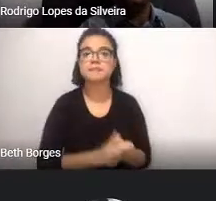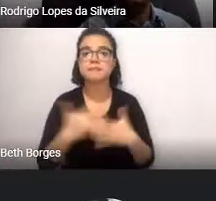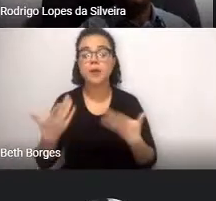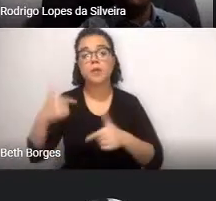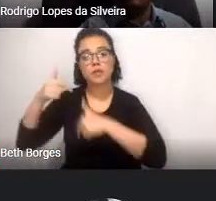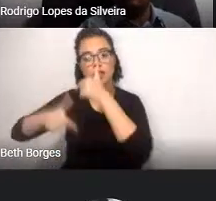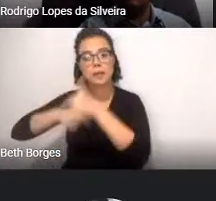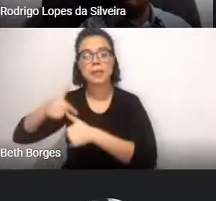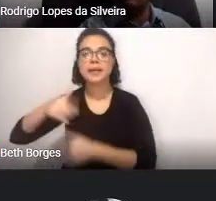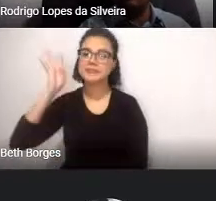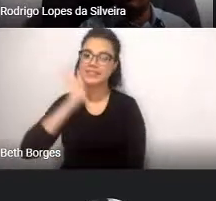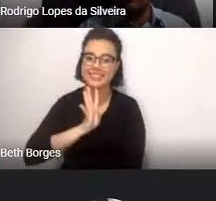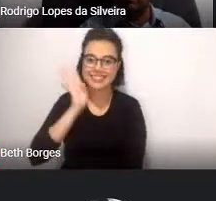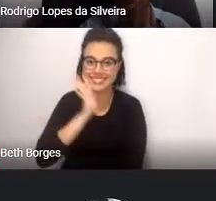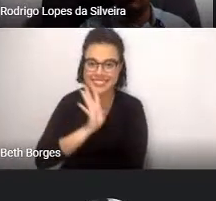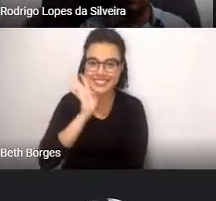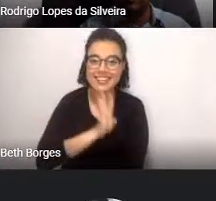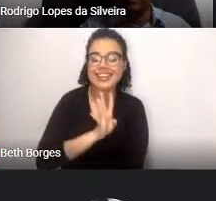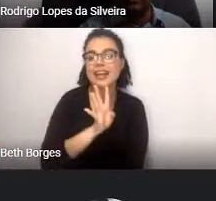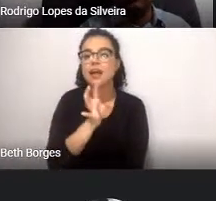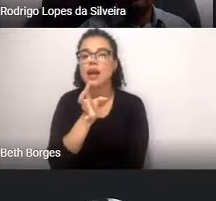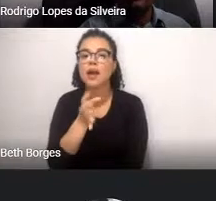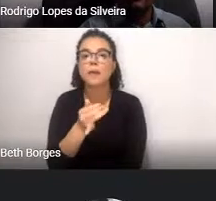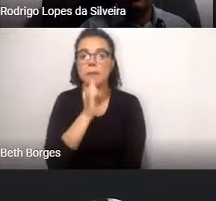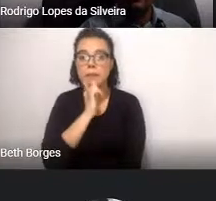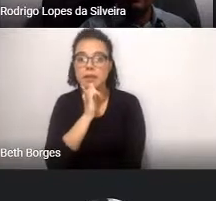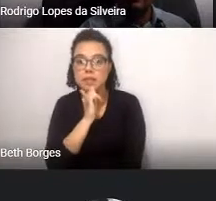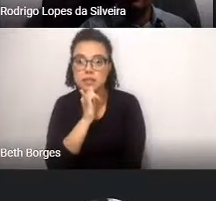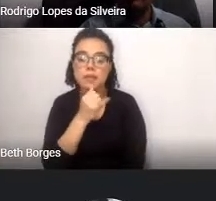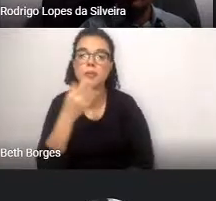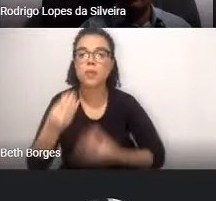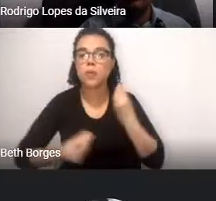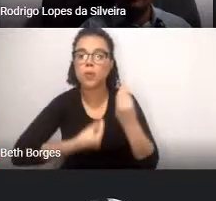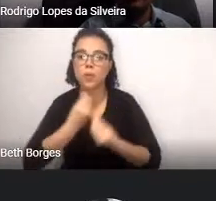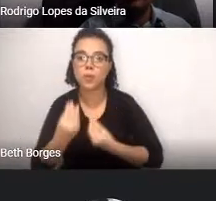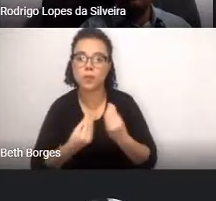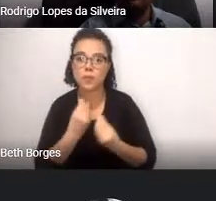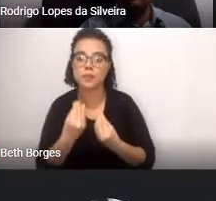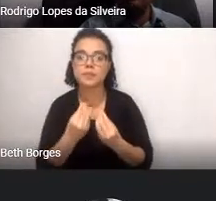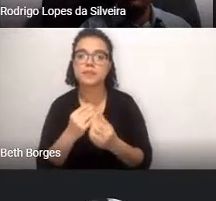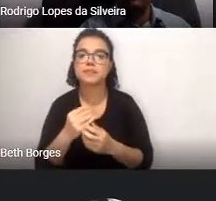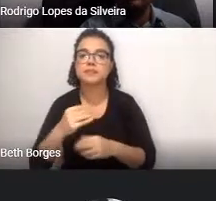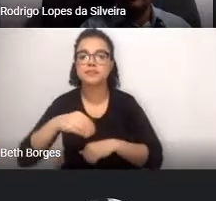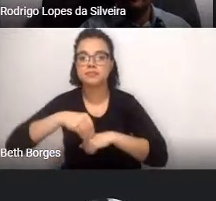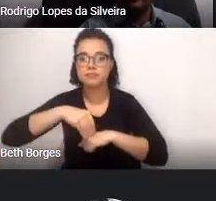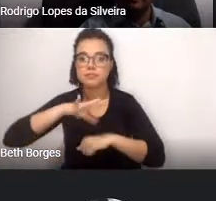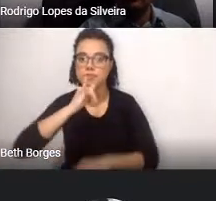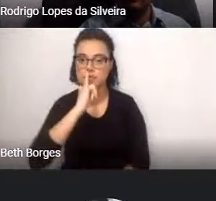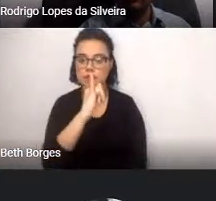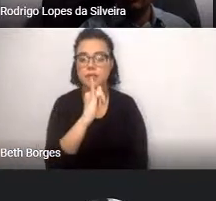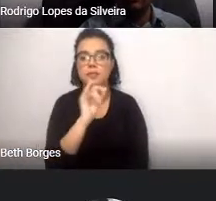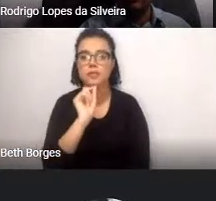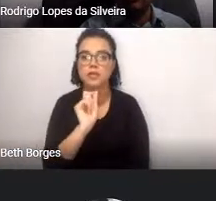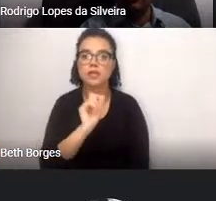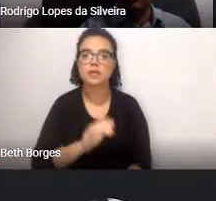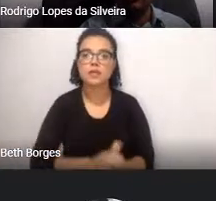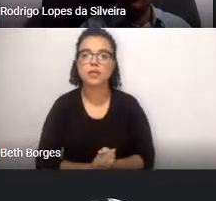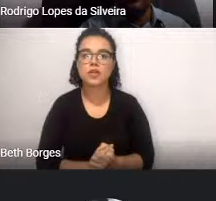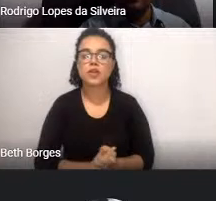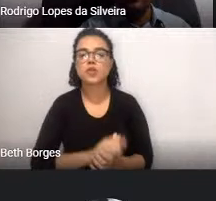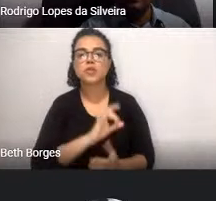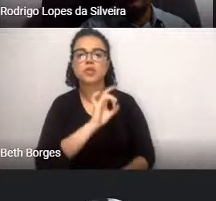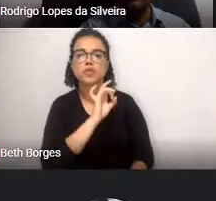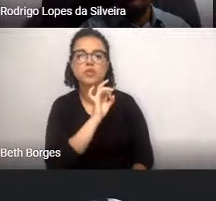tá? Por exemplo, fazer uma versão, só para vocês terem ideia, um trabalho para a pessoa lidar só com as terapias